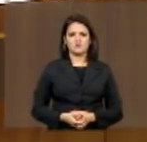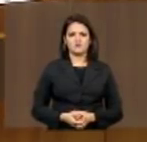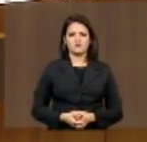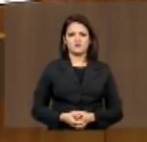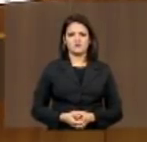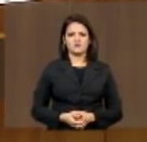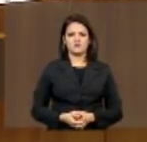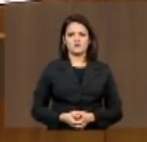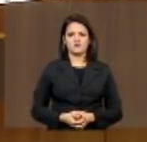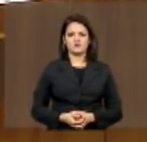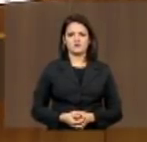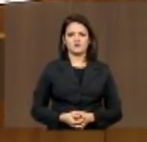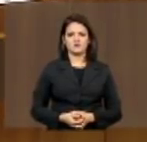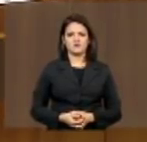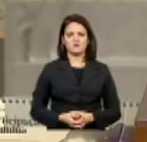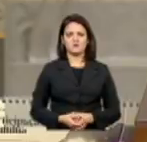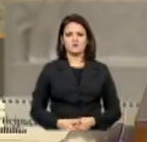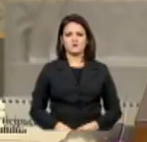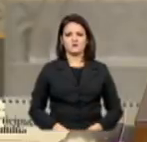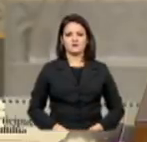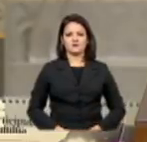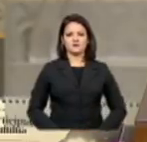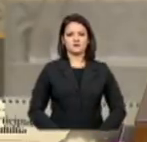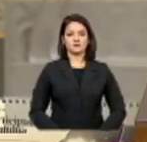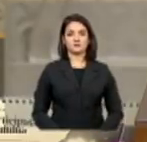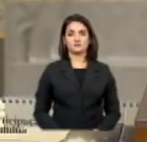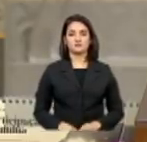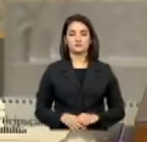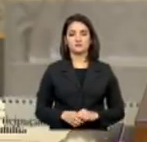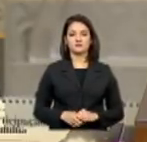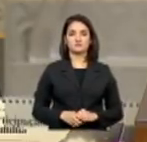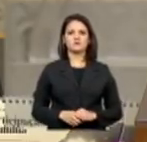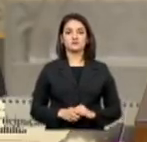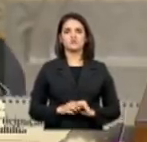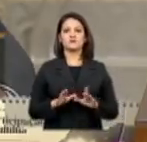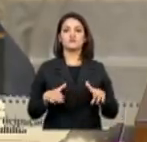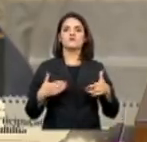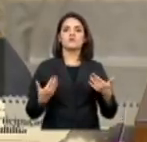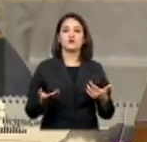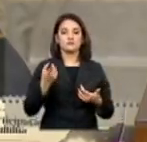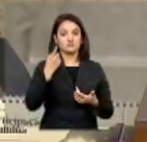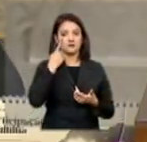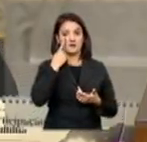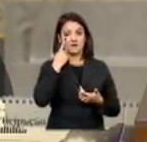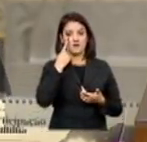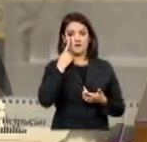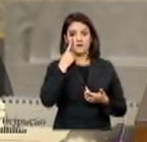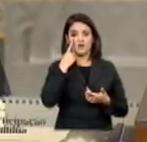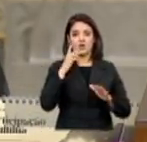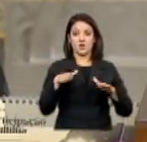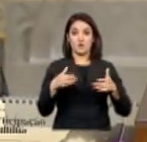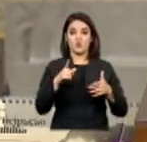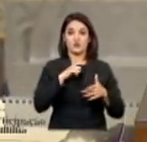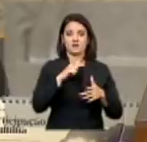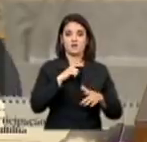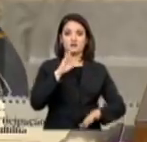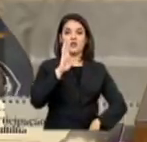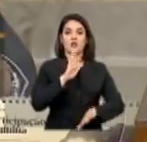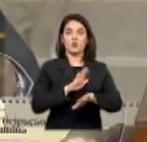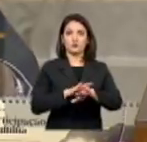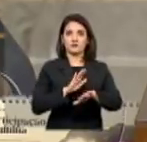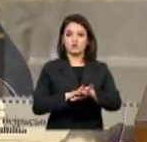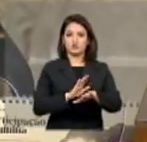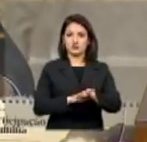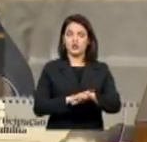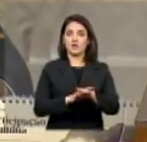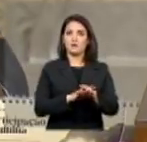fim de citação diante disso disse que no caso da concessão do prazo comum e não um